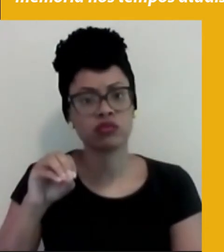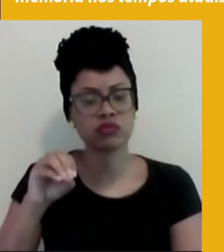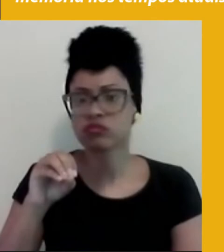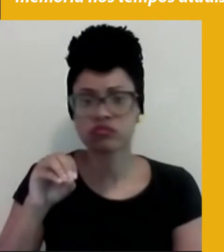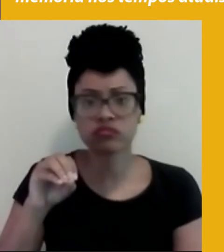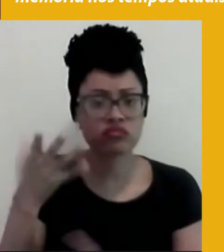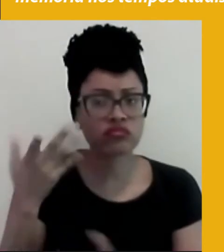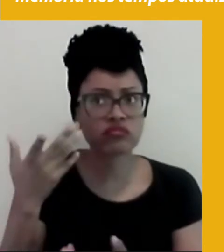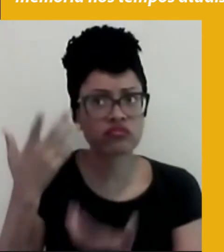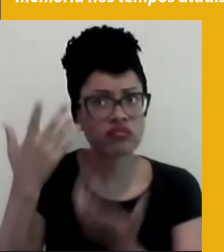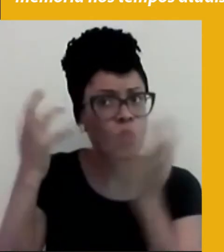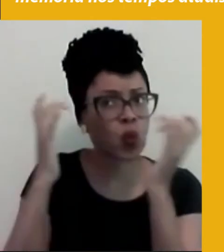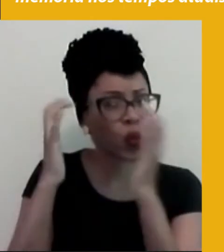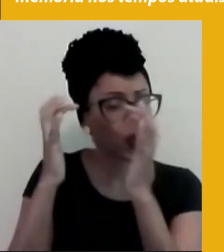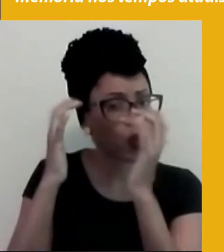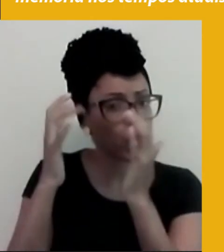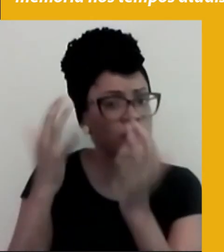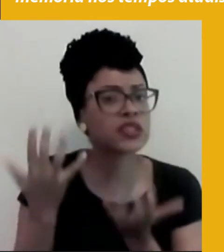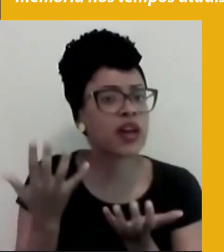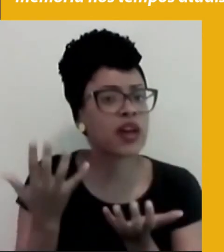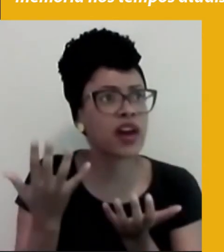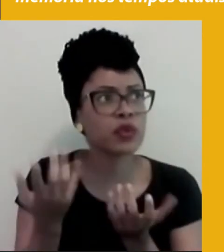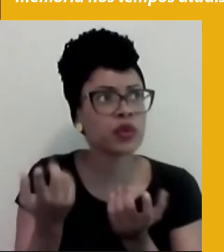ficar banhado em dopamina?